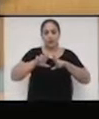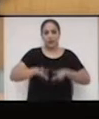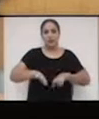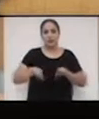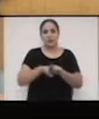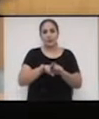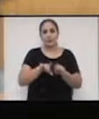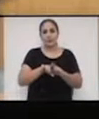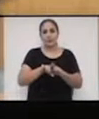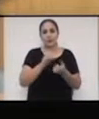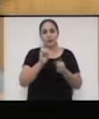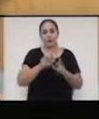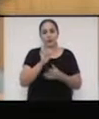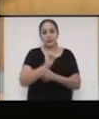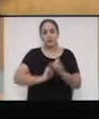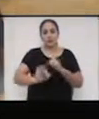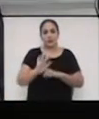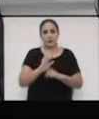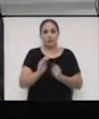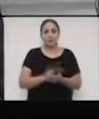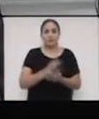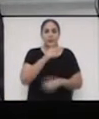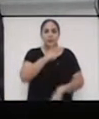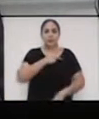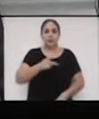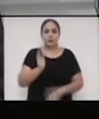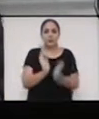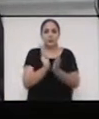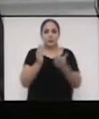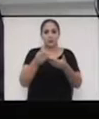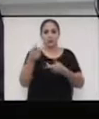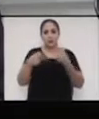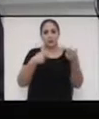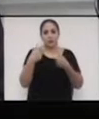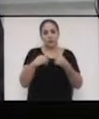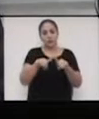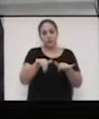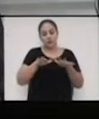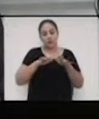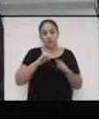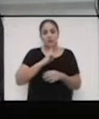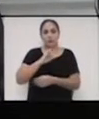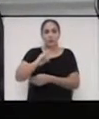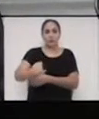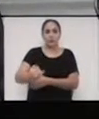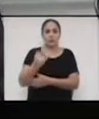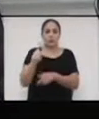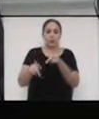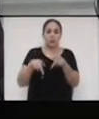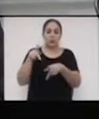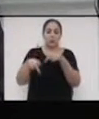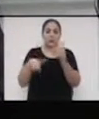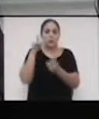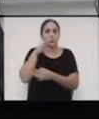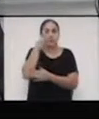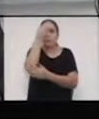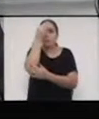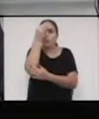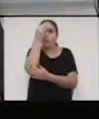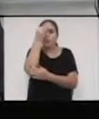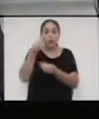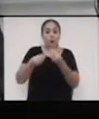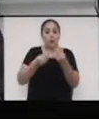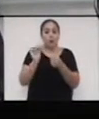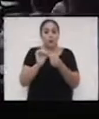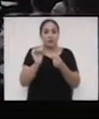diferentes setores e classes sociais. O presidente da comissão destacou que a audiência foi uma oportunidade da população